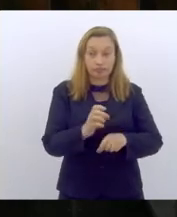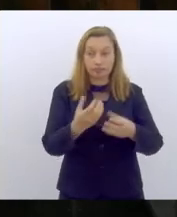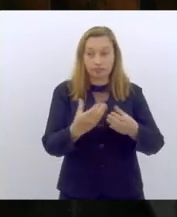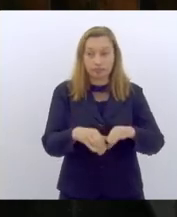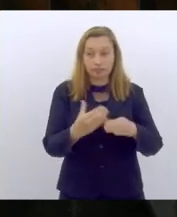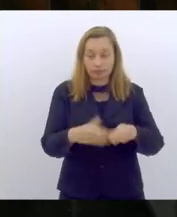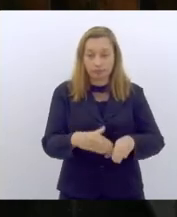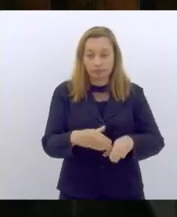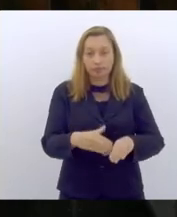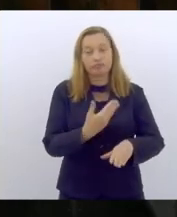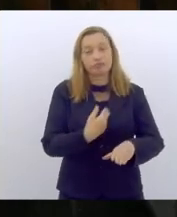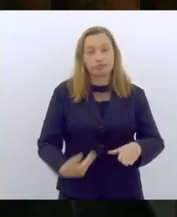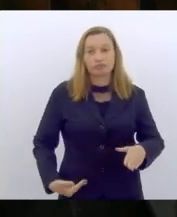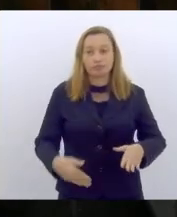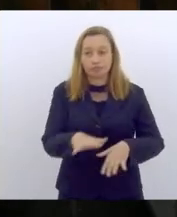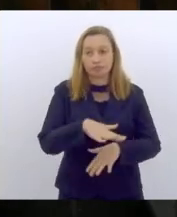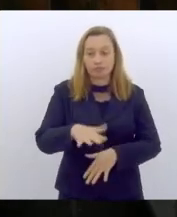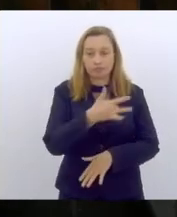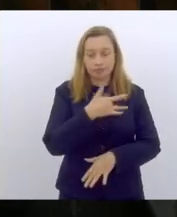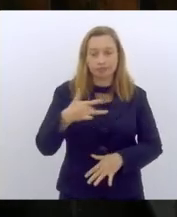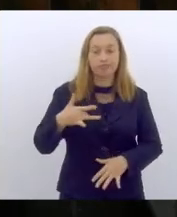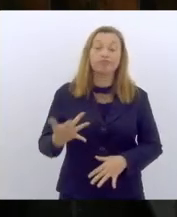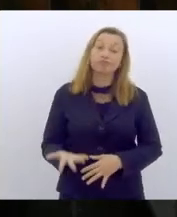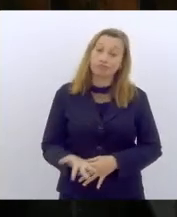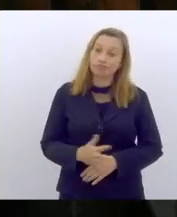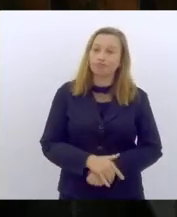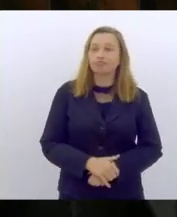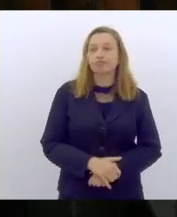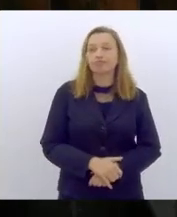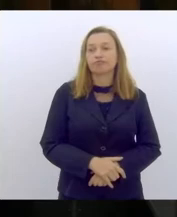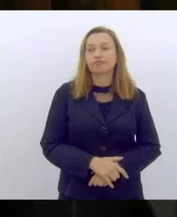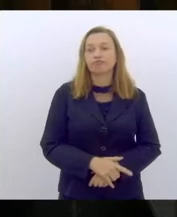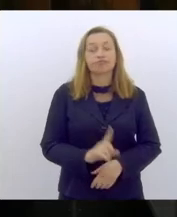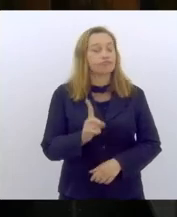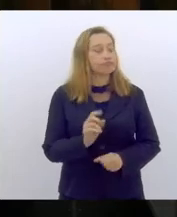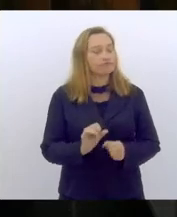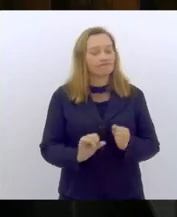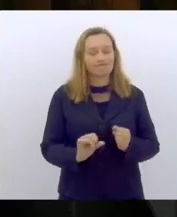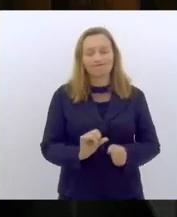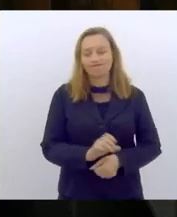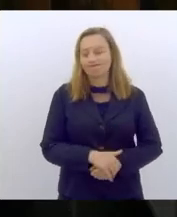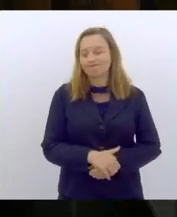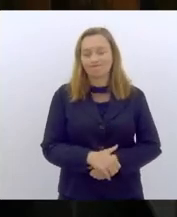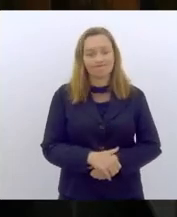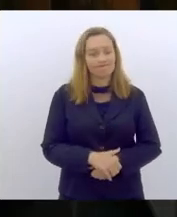públicos para a área da saúde e ele não fez